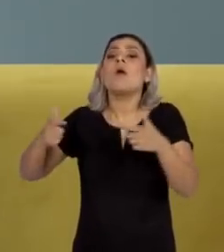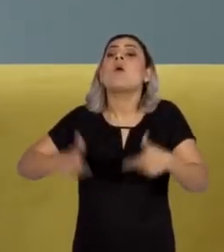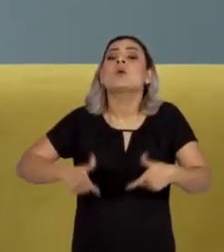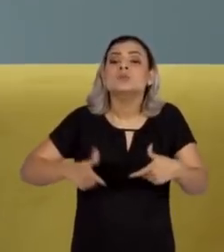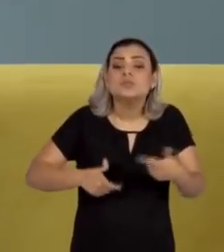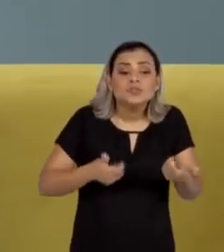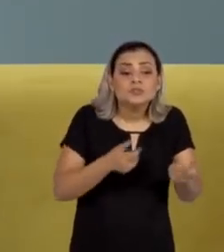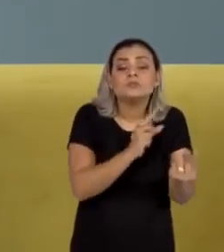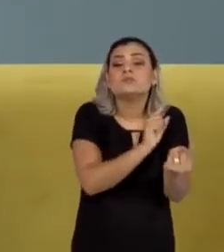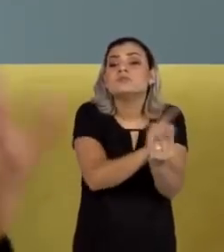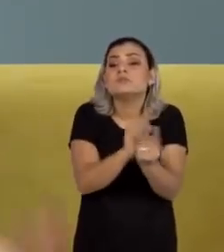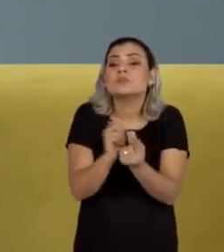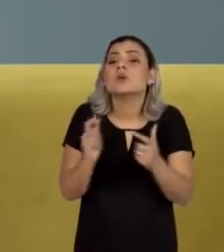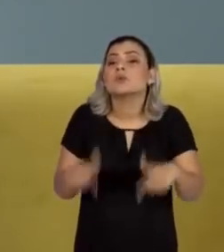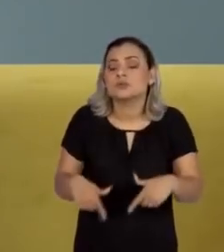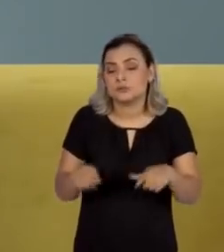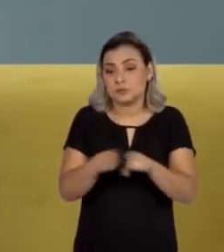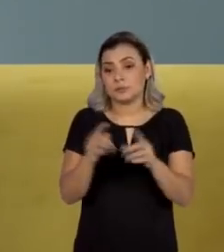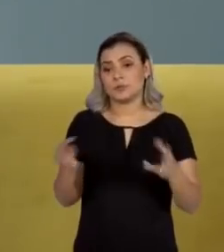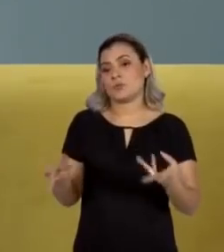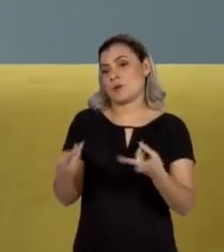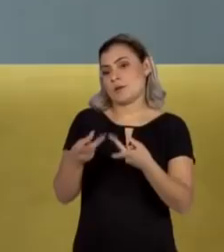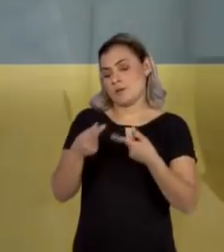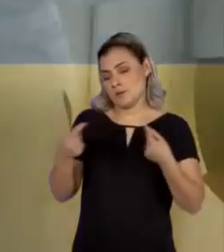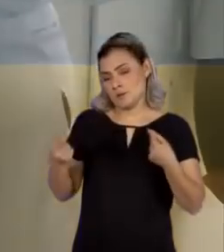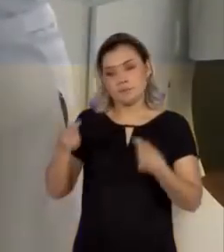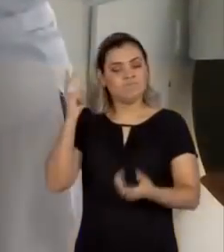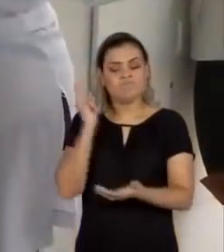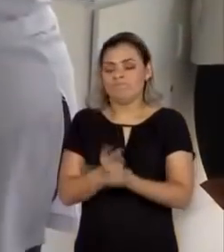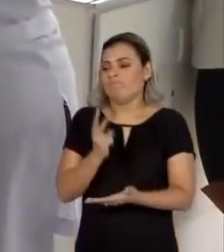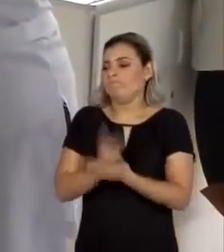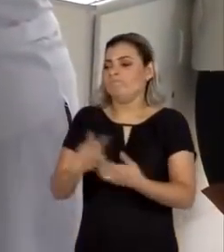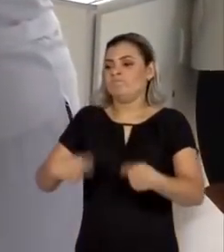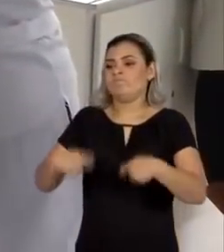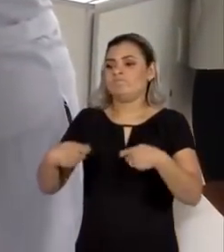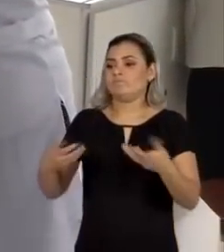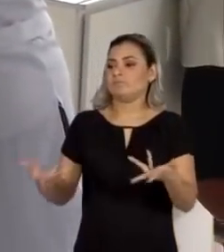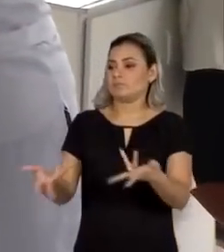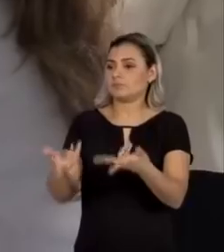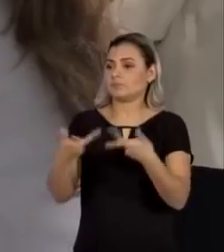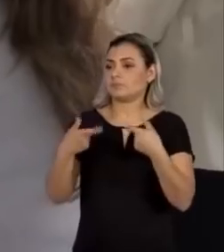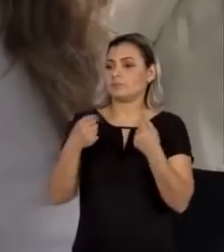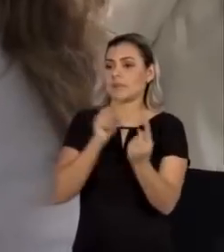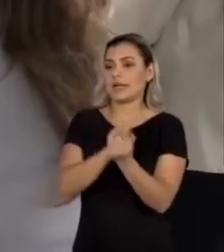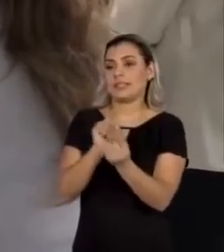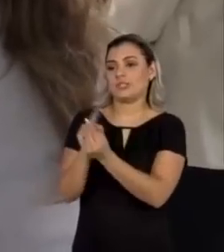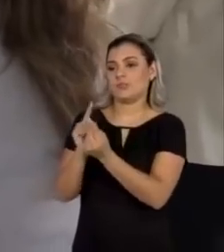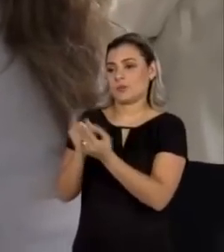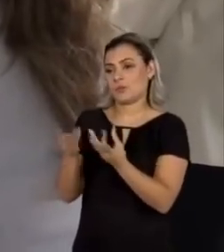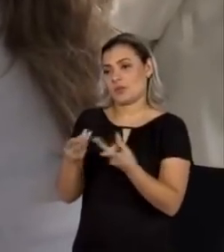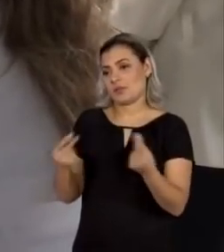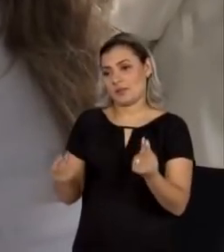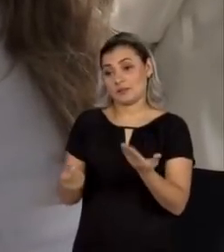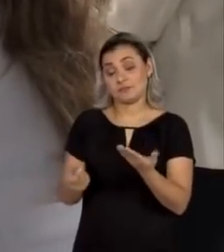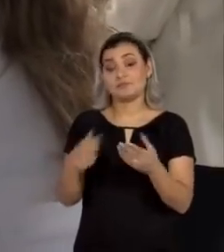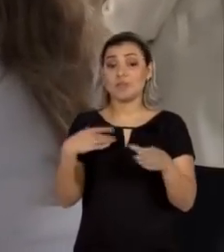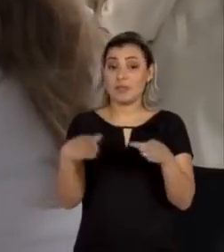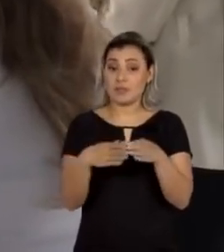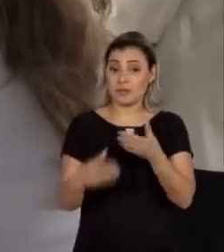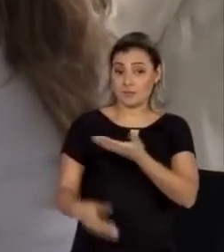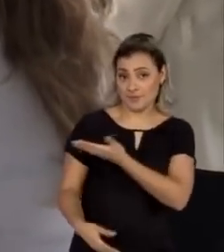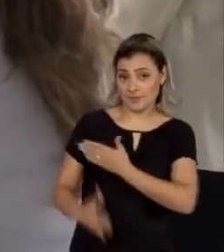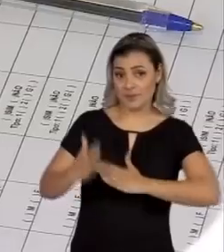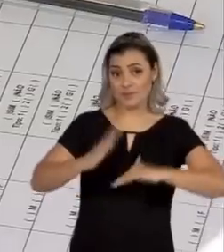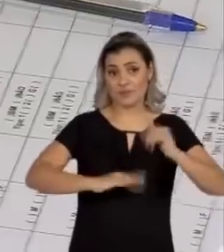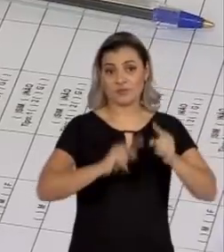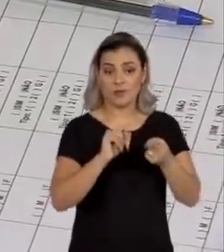ser atendidas e a qualidade que deveria sempre ser do atendimento, que deveria ser sempre realizado por equipes